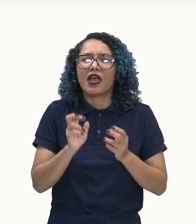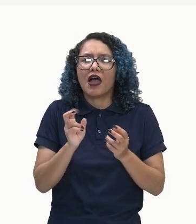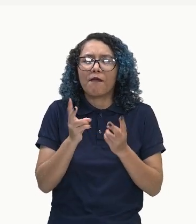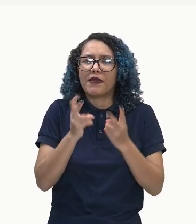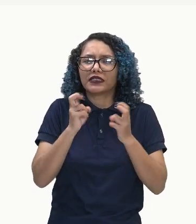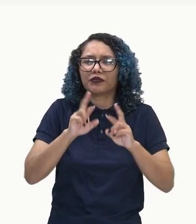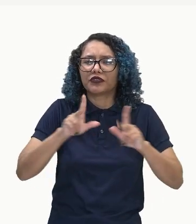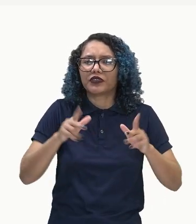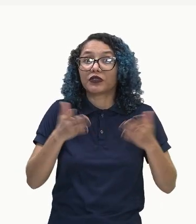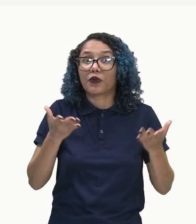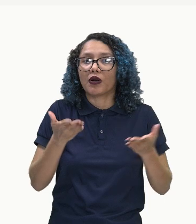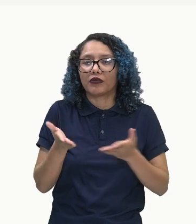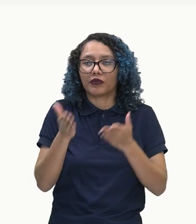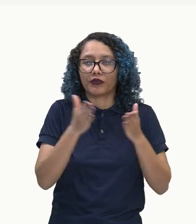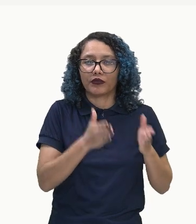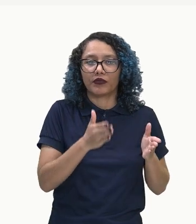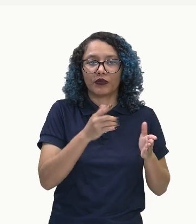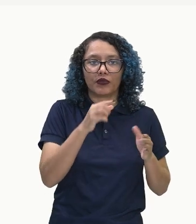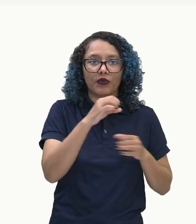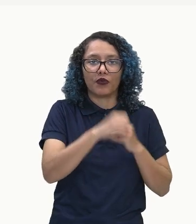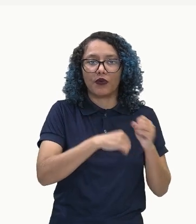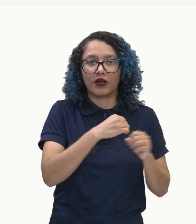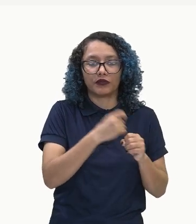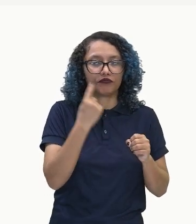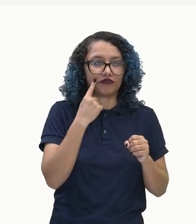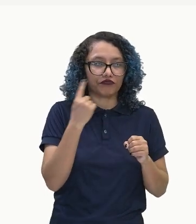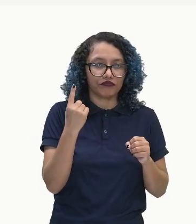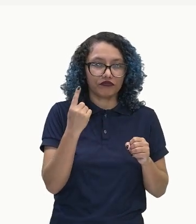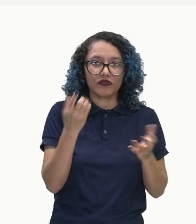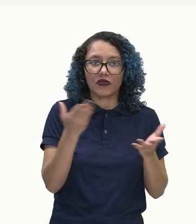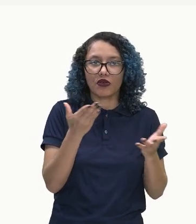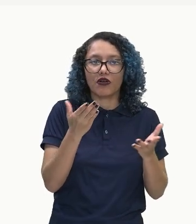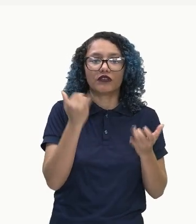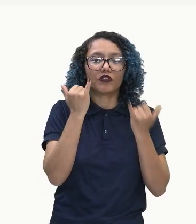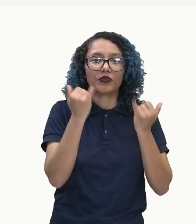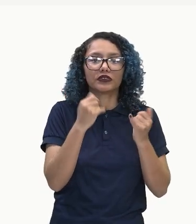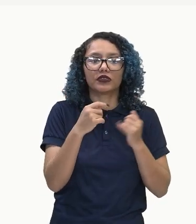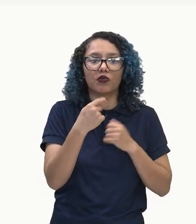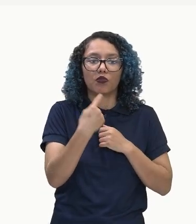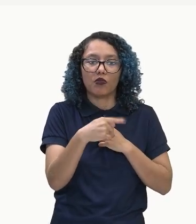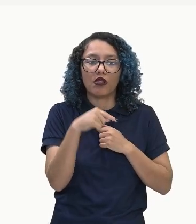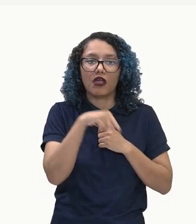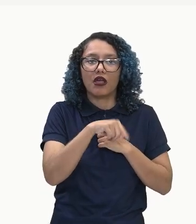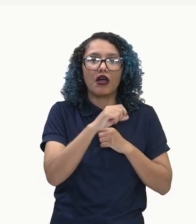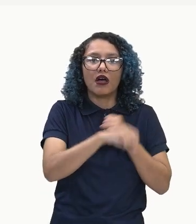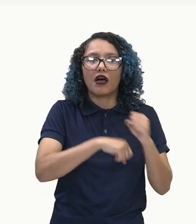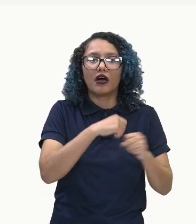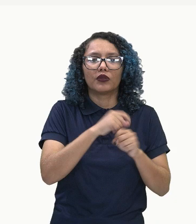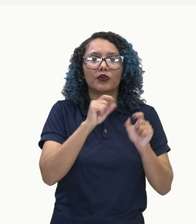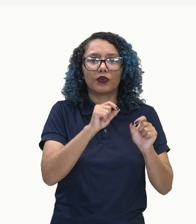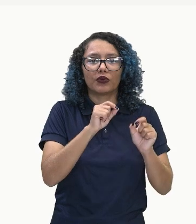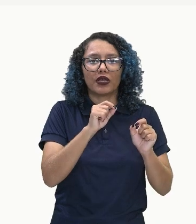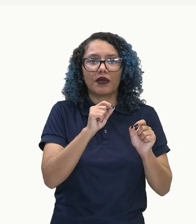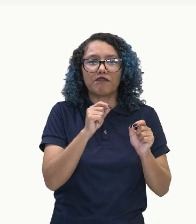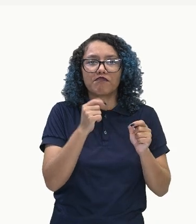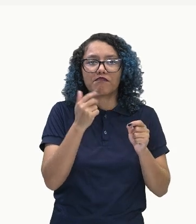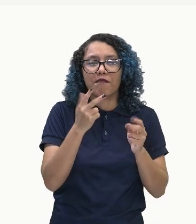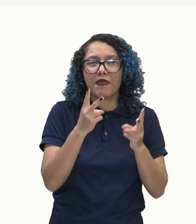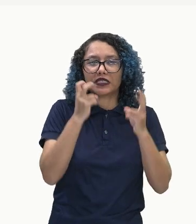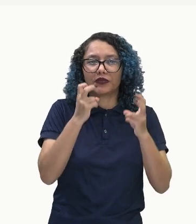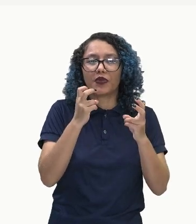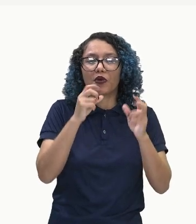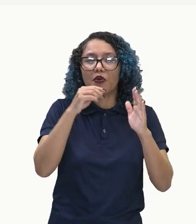aqui em 2024, né? Dados do ano de 2024. Nós vimos aí, olha, um decréscimo